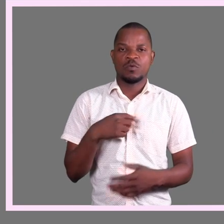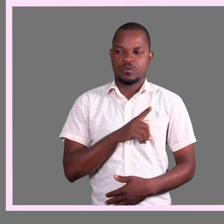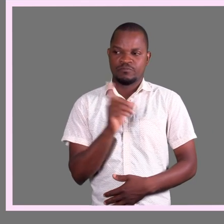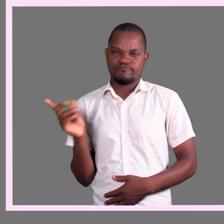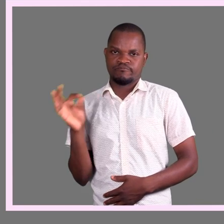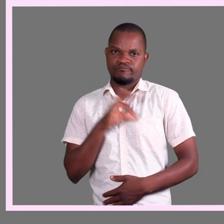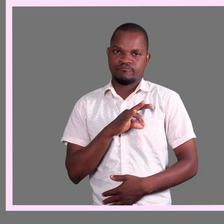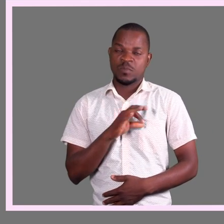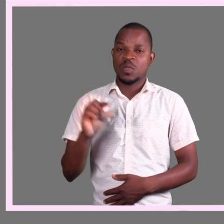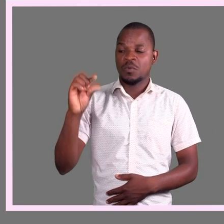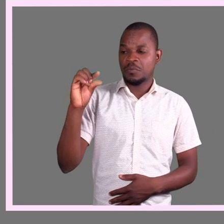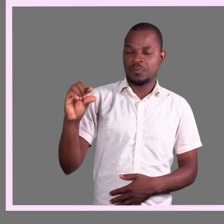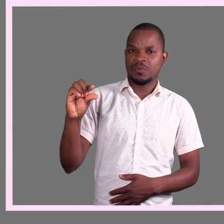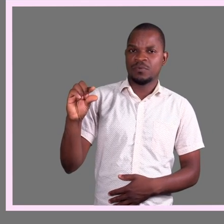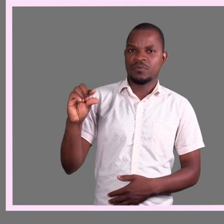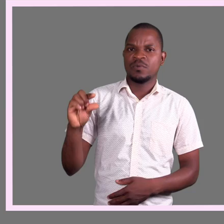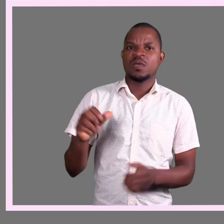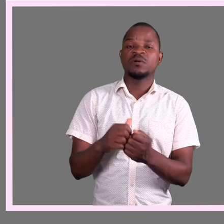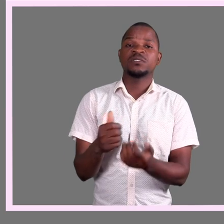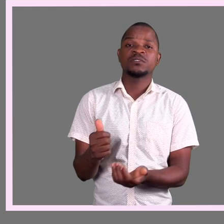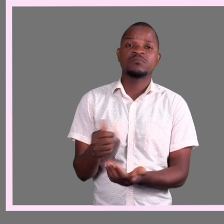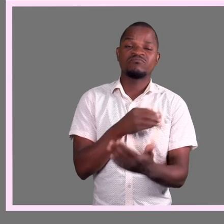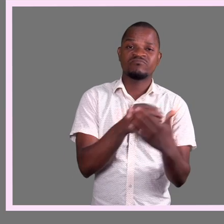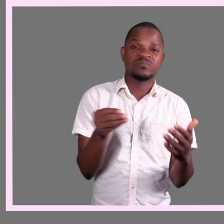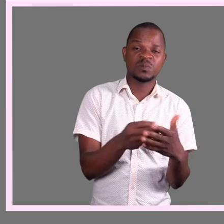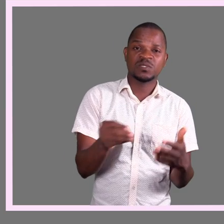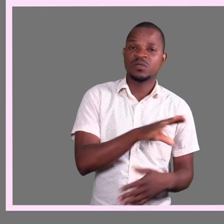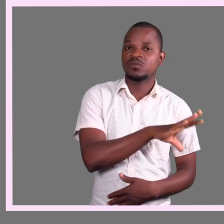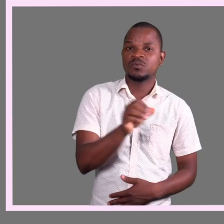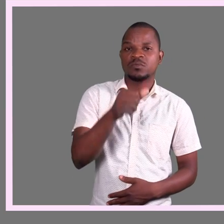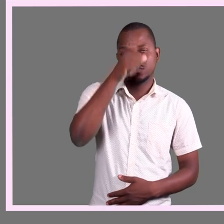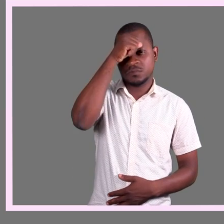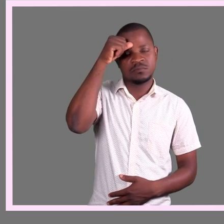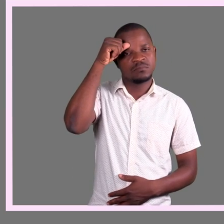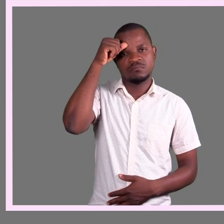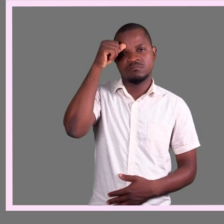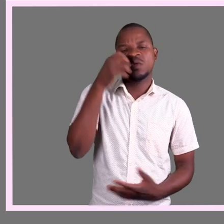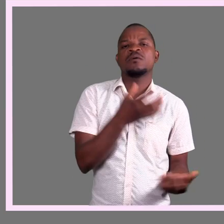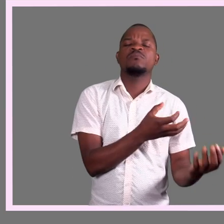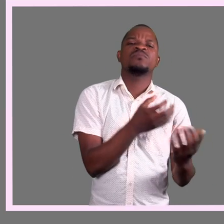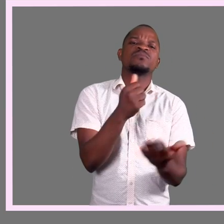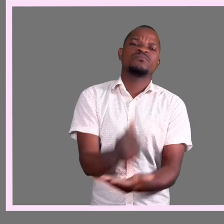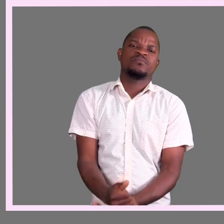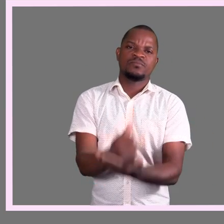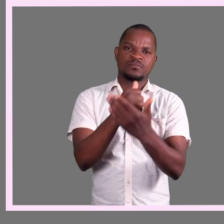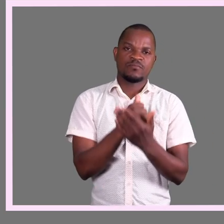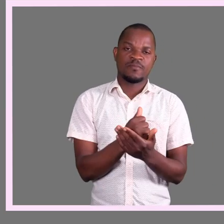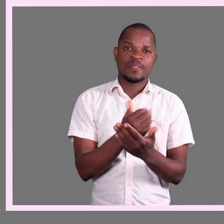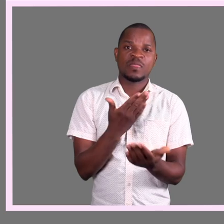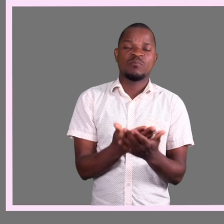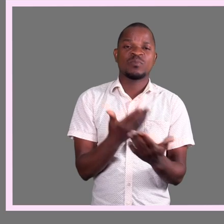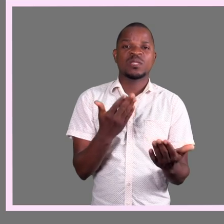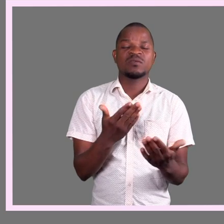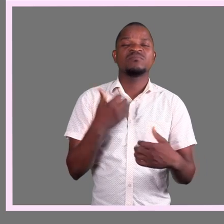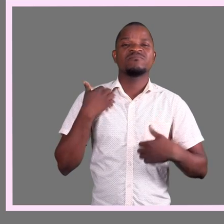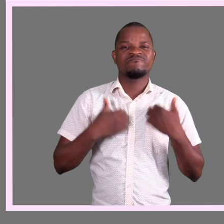conseguir fazer isso tudo, se não tem nenhuma ajuda. Não é possível, porque fraldas é a maior preocupação. Meu filho vive de fraldas, ele não